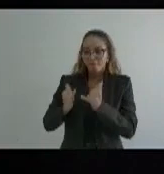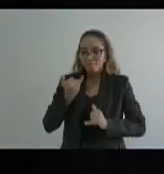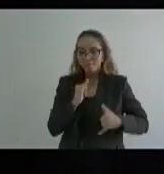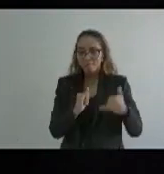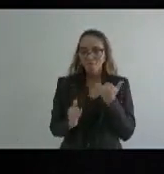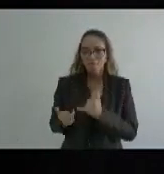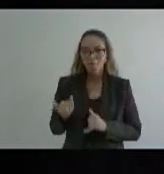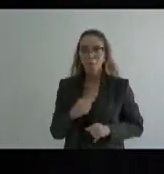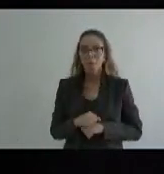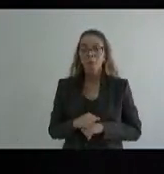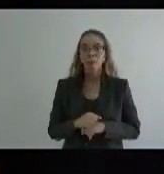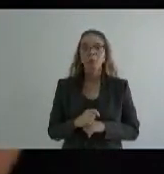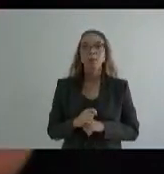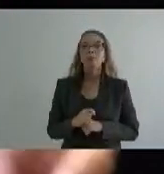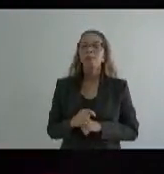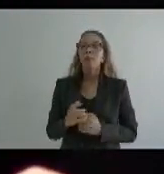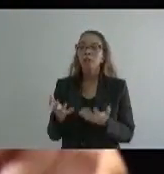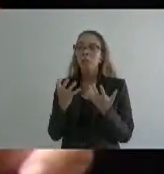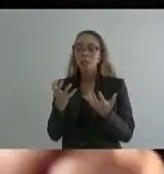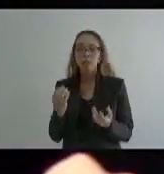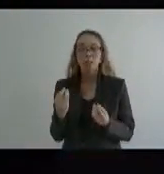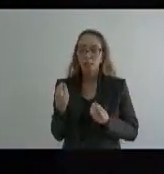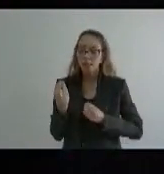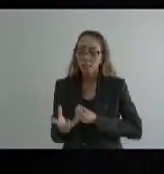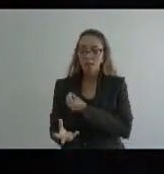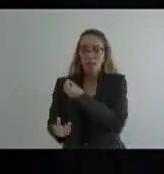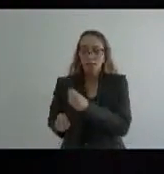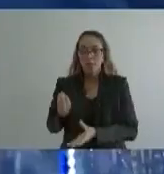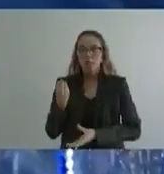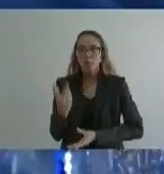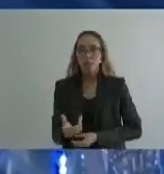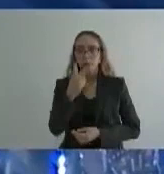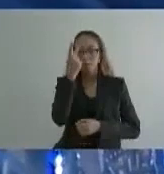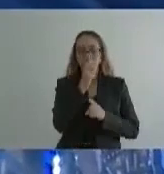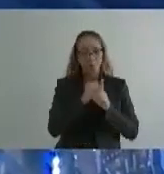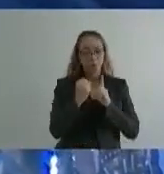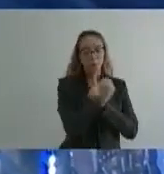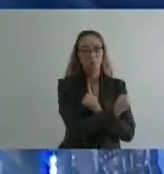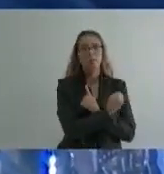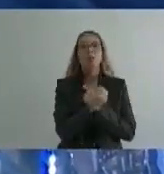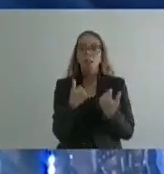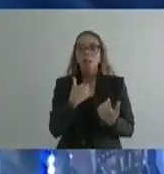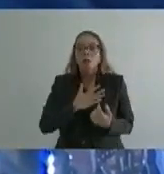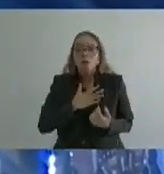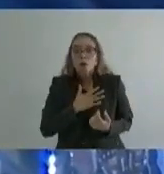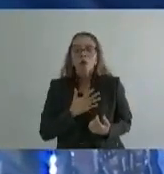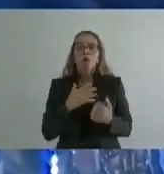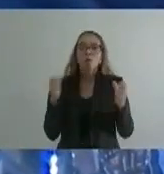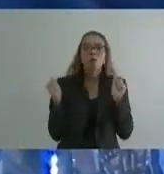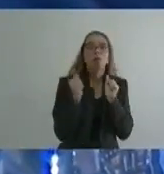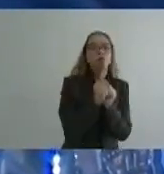mil, vocacionado para fazer entregas para a sociedade. É uma pessoa do povo, que gosta de estar com